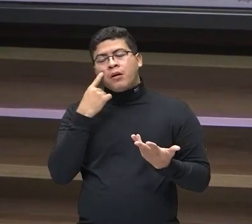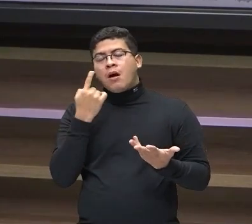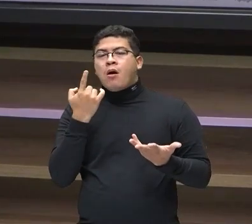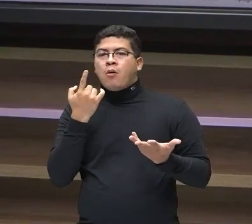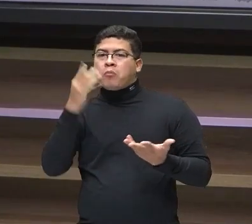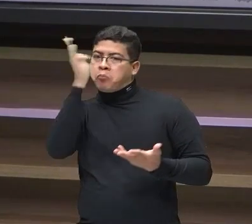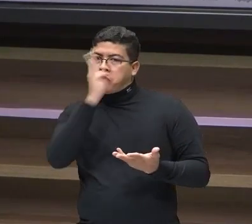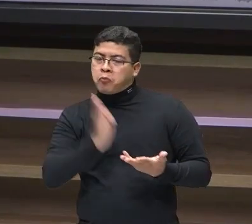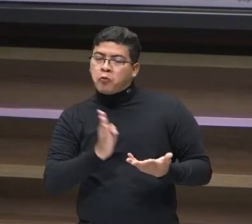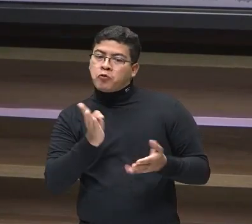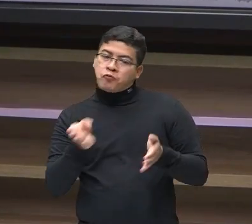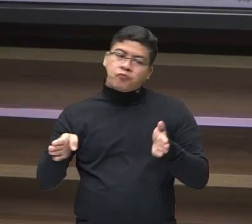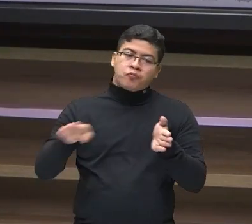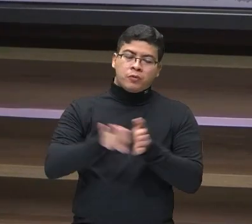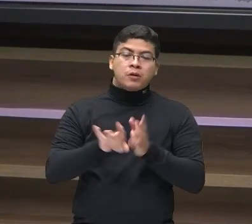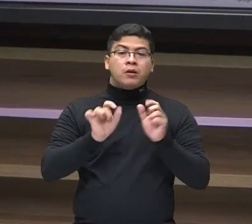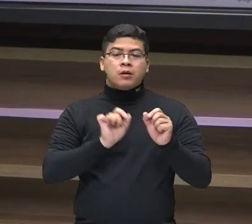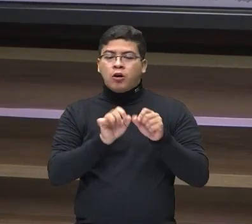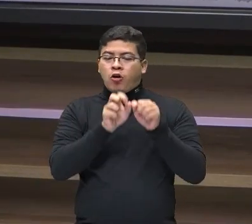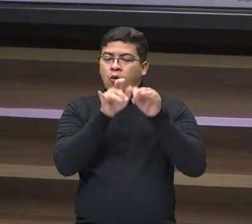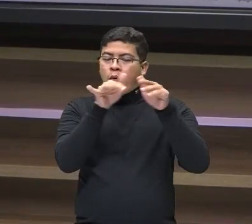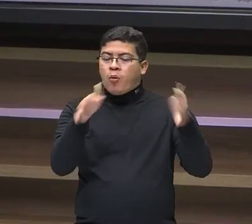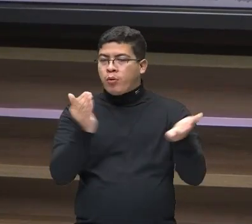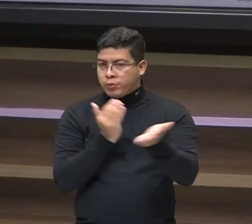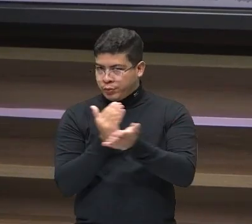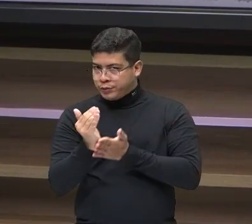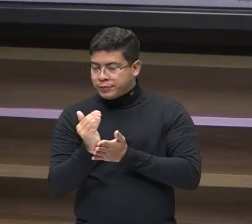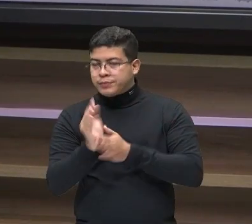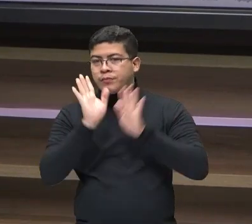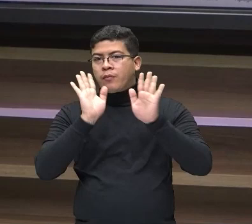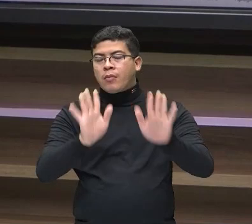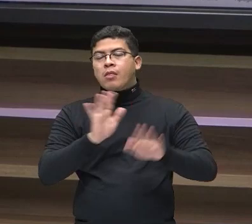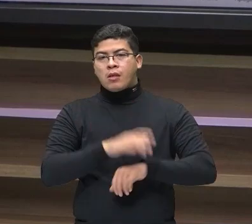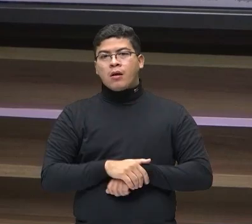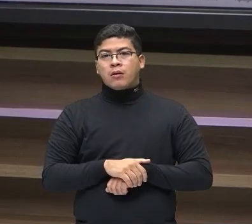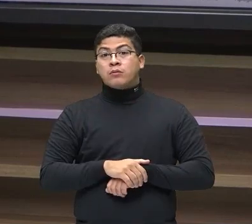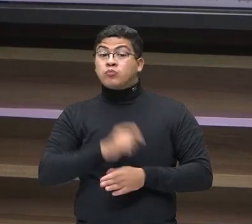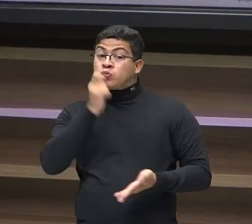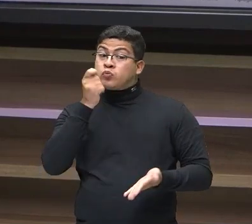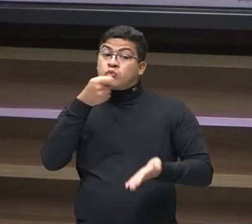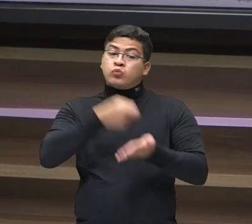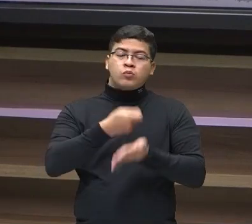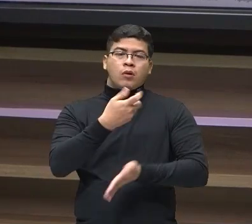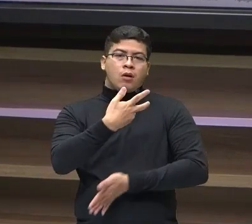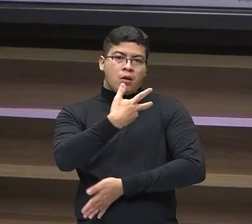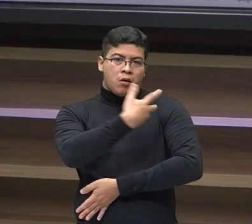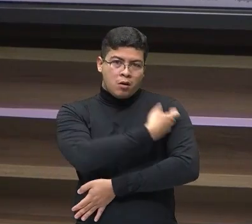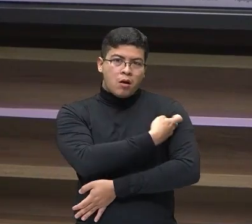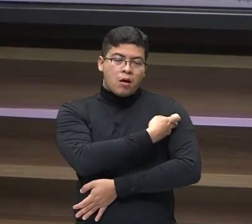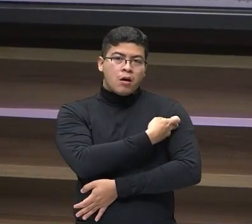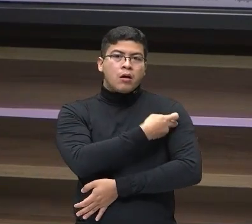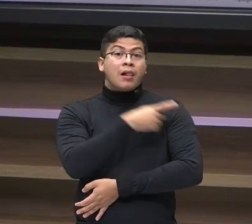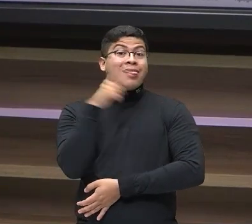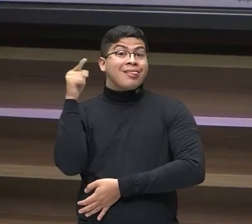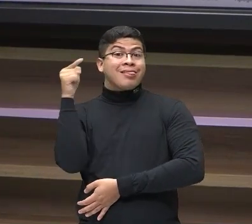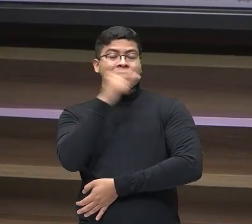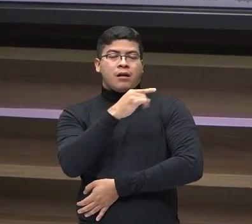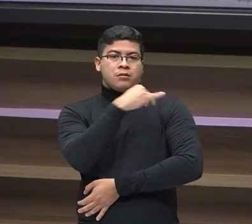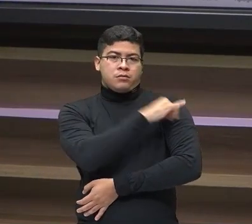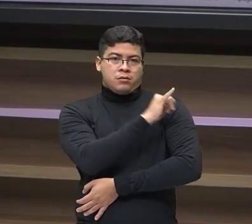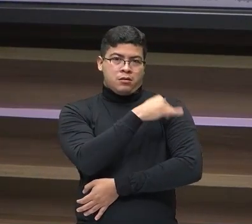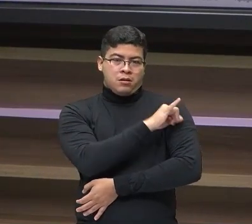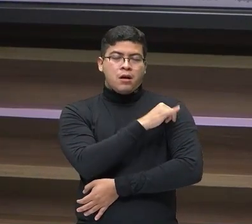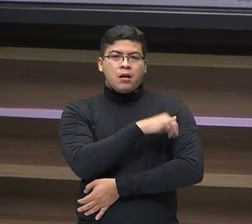Brasil e começou o processo de imunização. Quando ela se tornou obrigatória, no Rio de Janeiro, teve ali